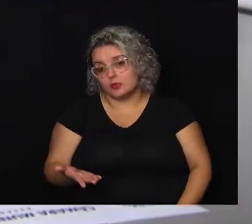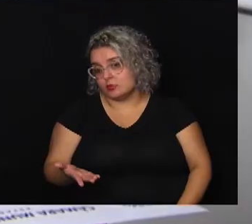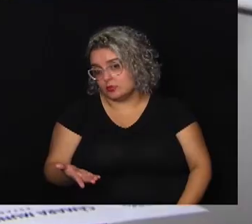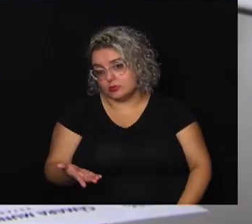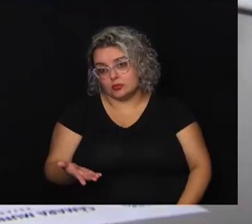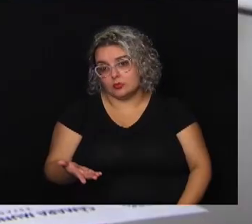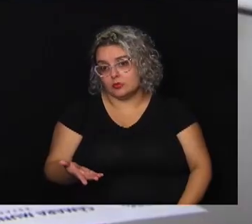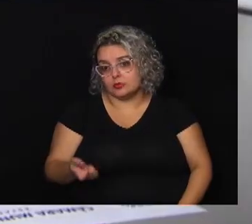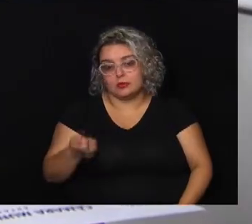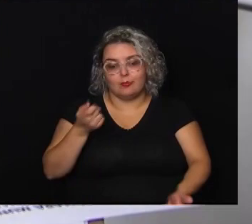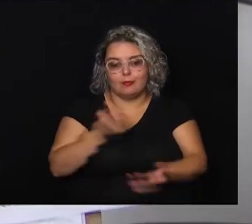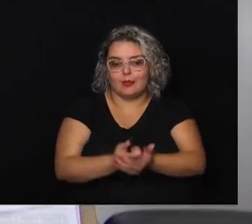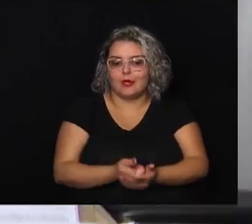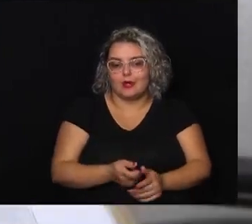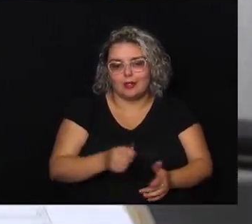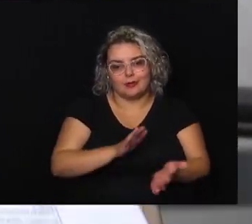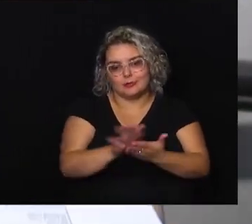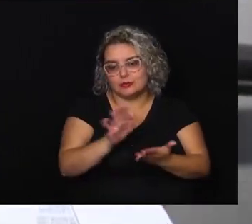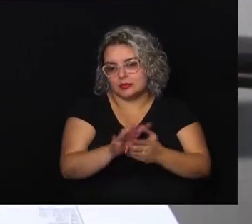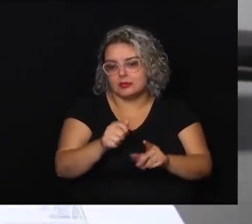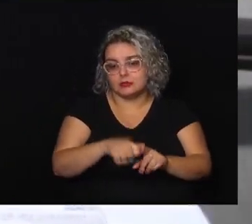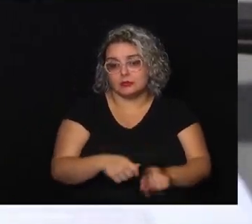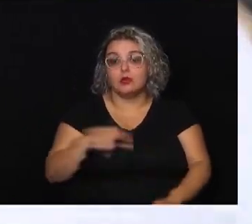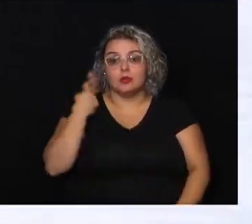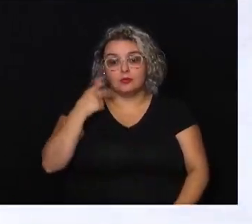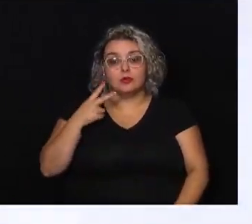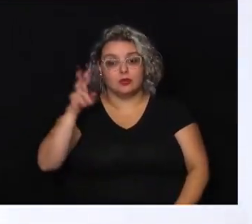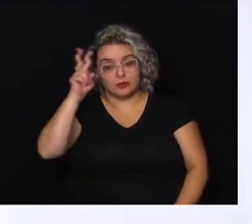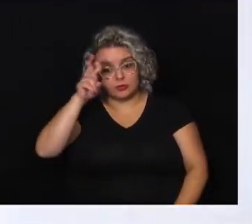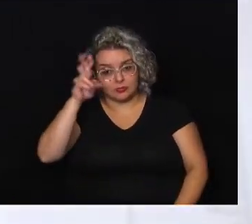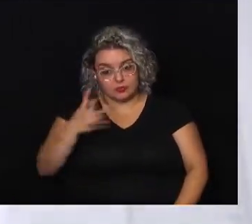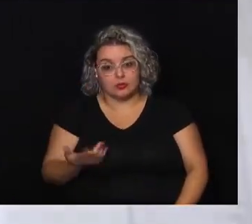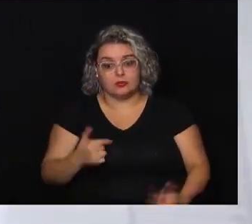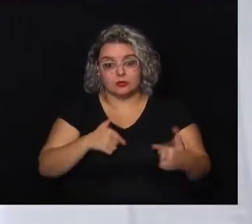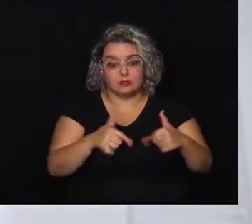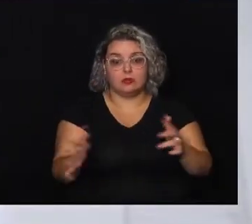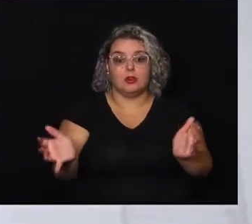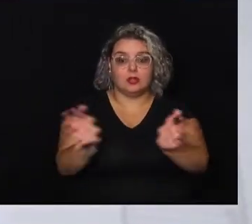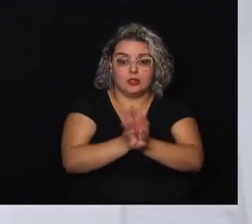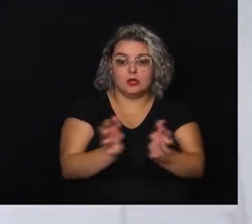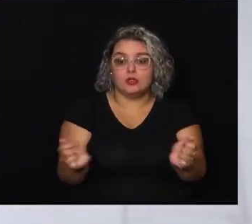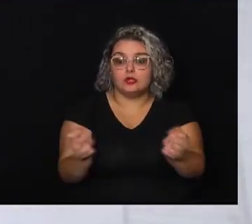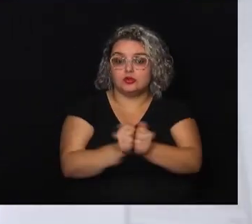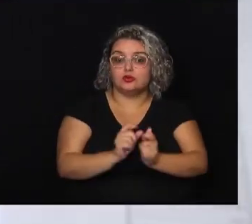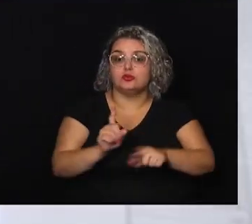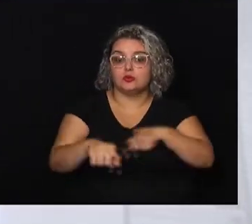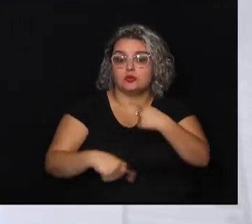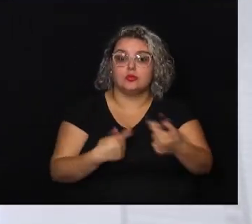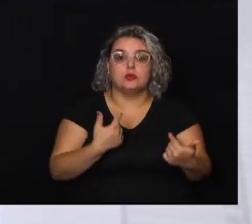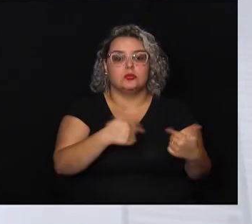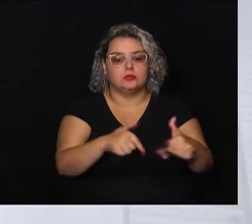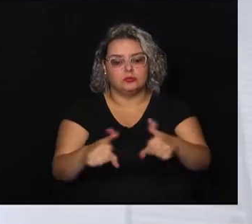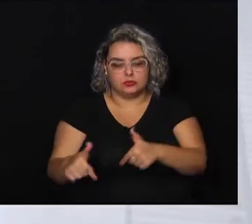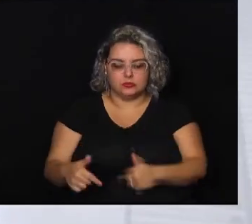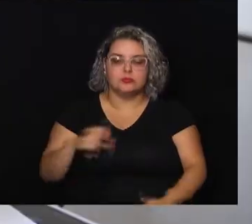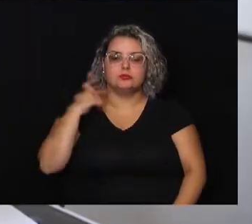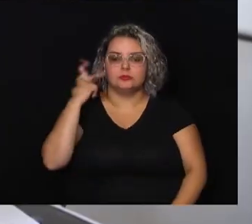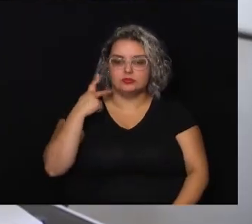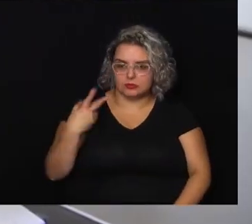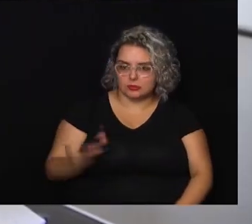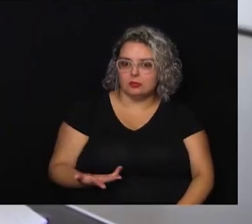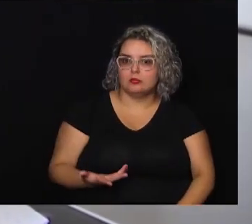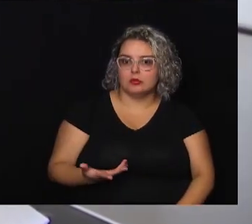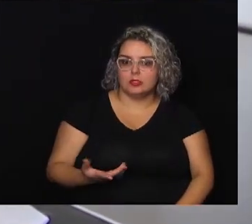do mês. O vereador lembra que, por um trabalho da comissão, juntamente com outros parlamentares da casa, também houve uma